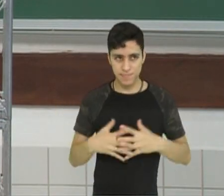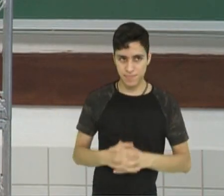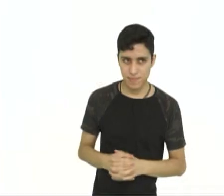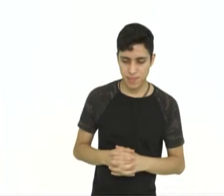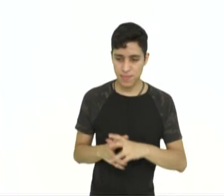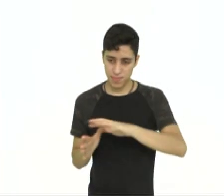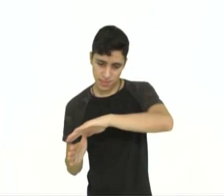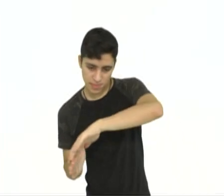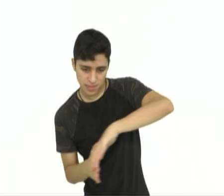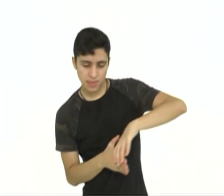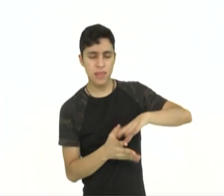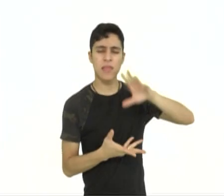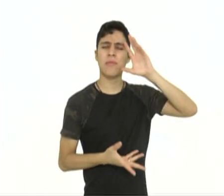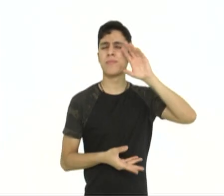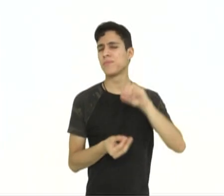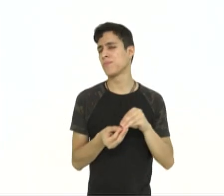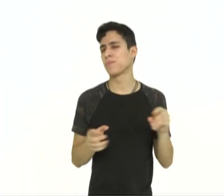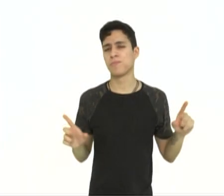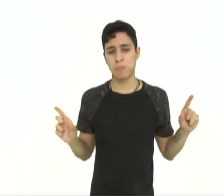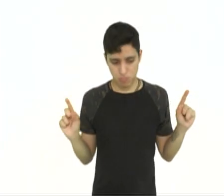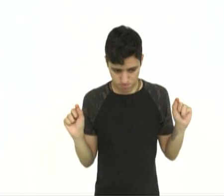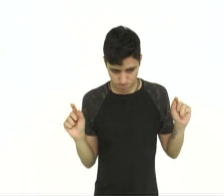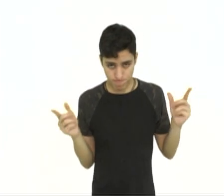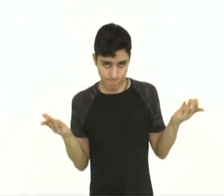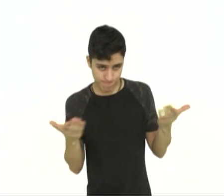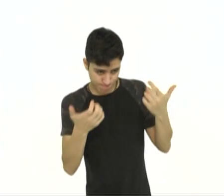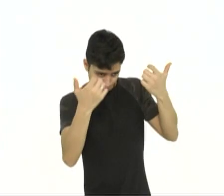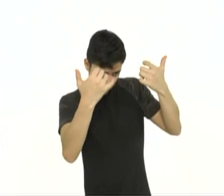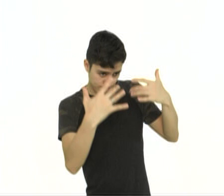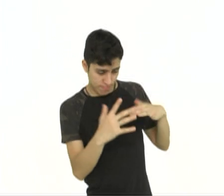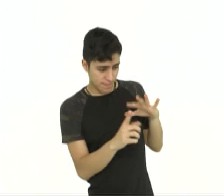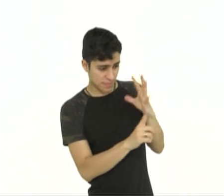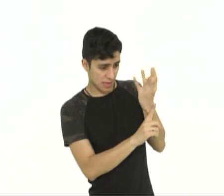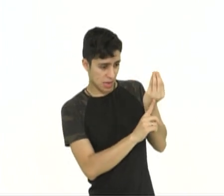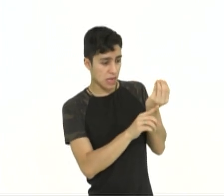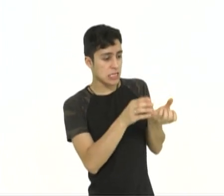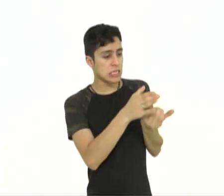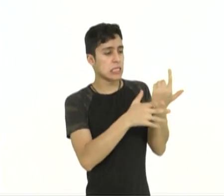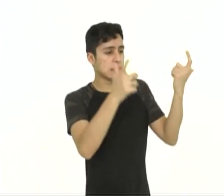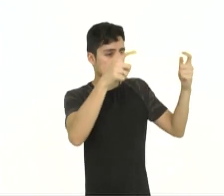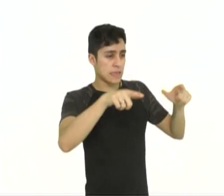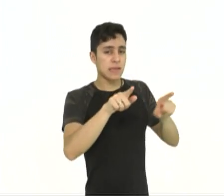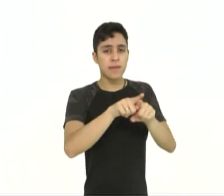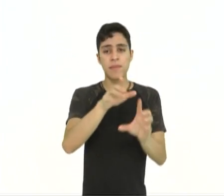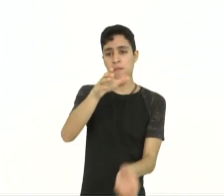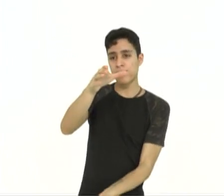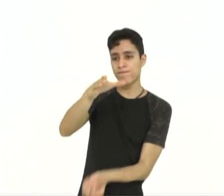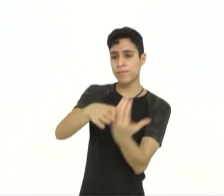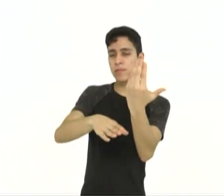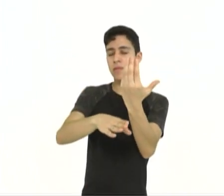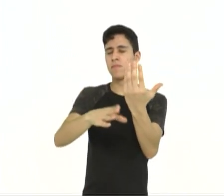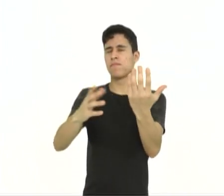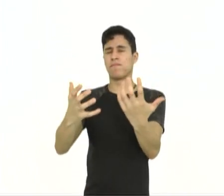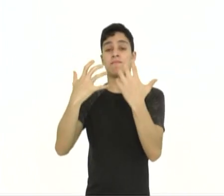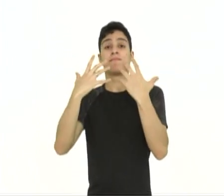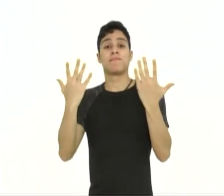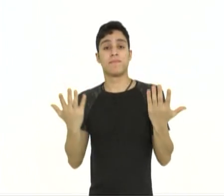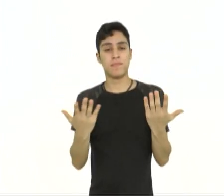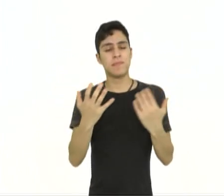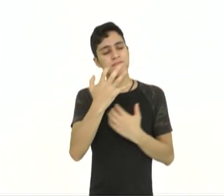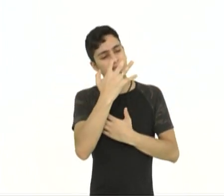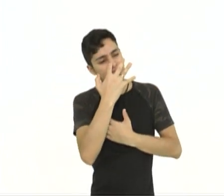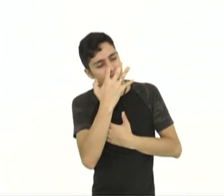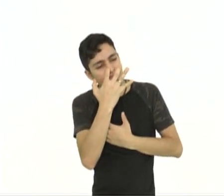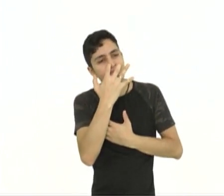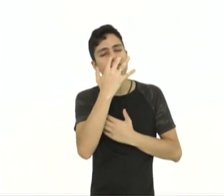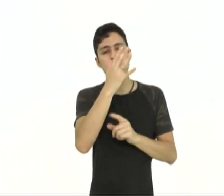Então, vimos nesta aula. Hoje falamos da arte da instalação e da intervenção artística e apreciamos a criação de Marcelo